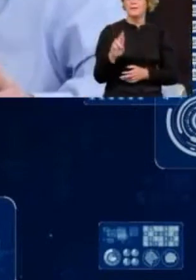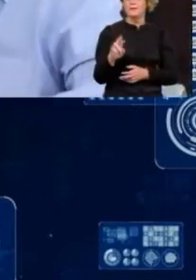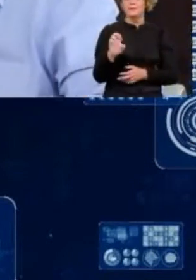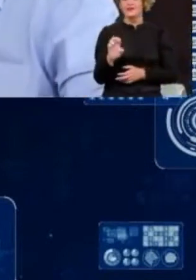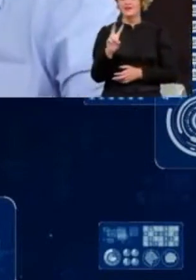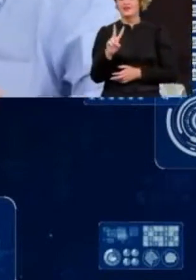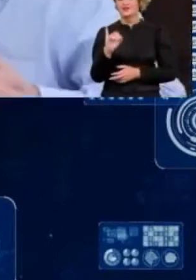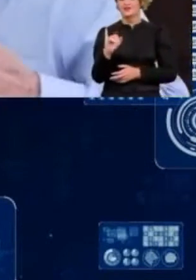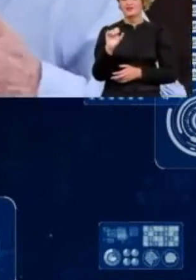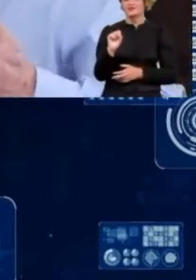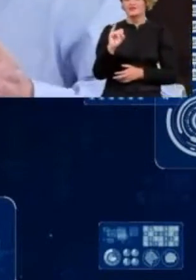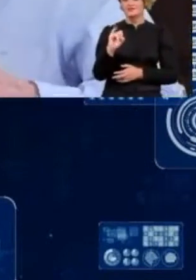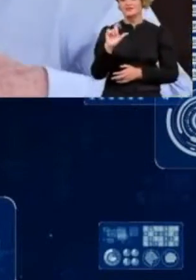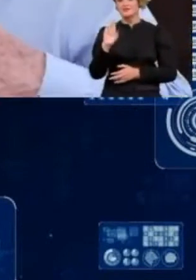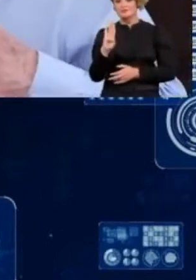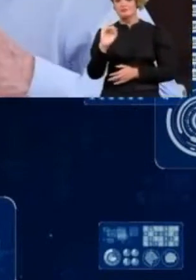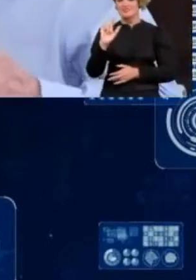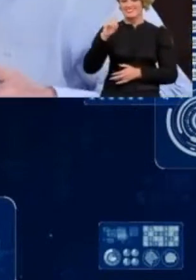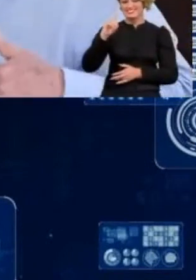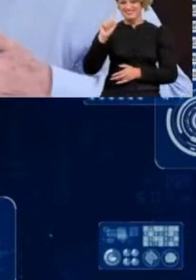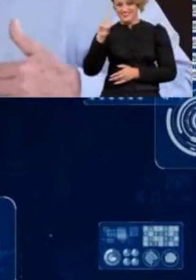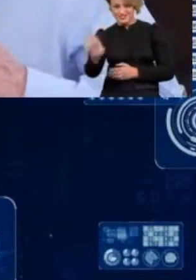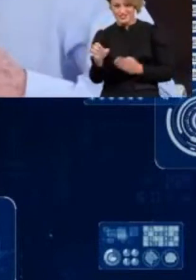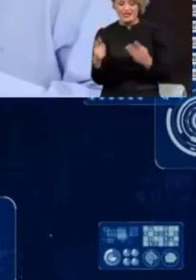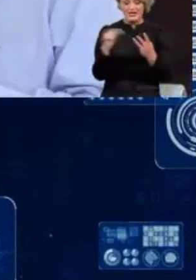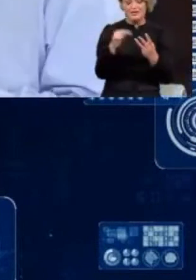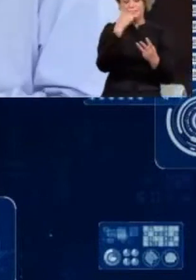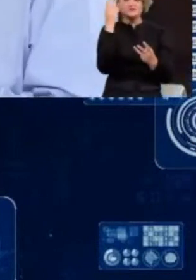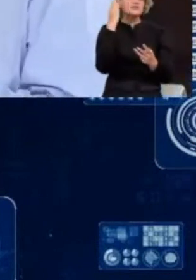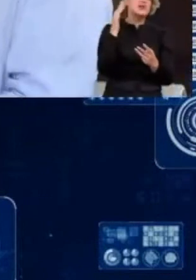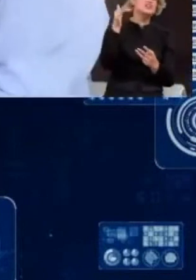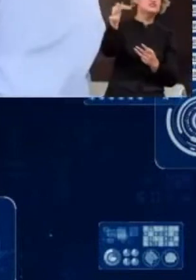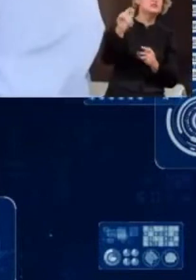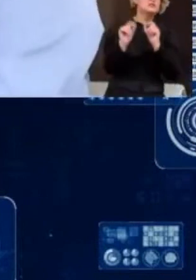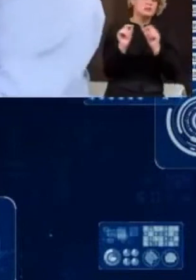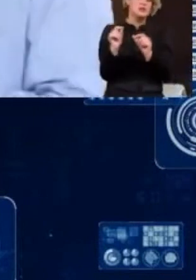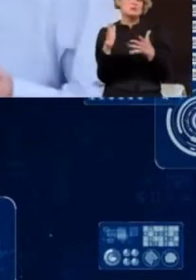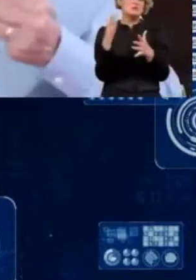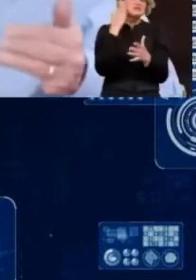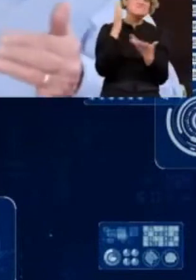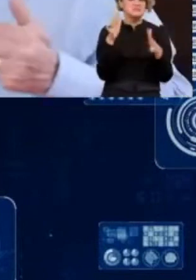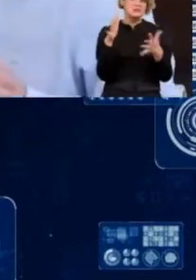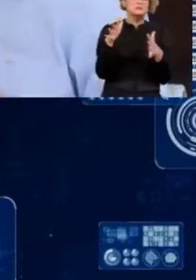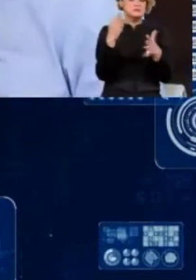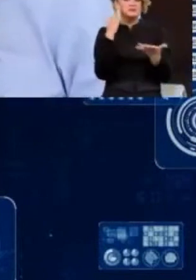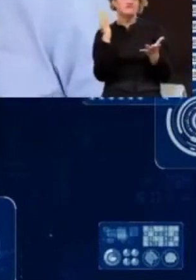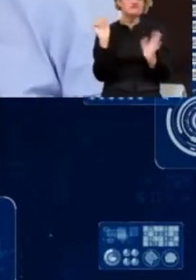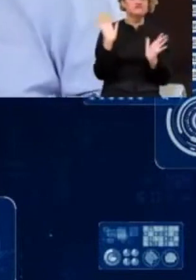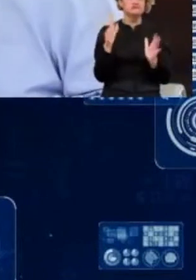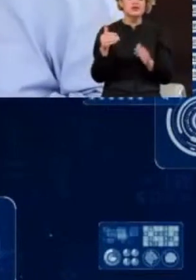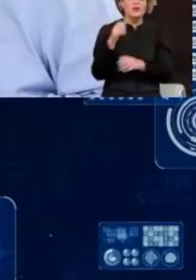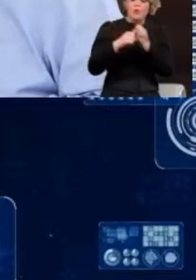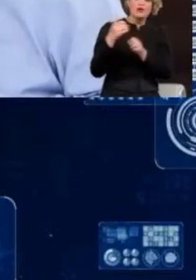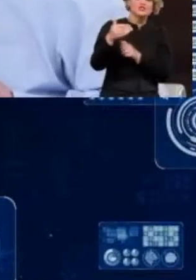e é um material que não tem direito autoral é um material que é deles é do Lula né É não é do governo é do Lula